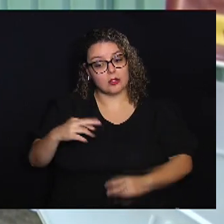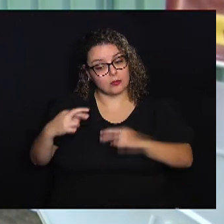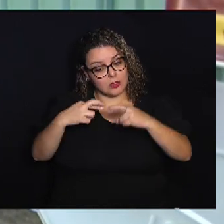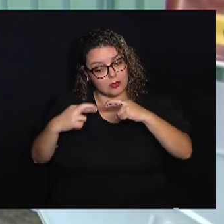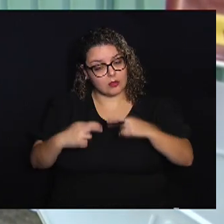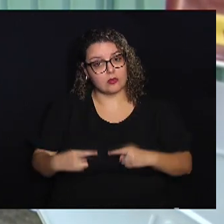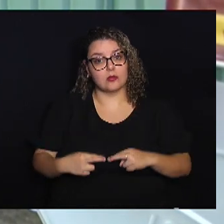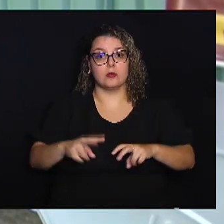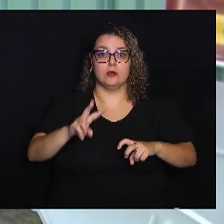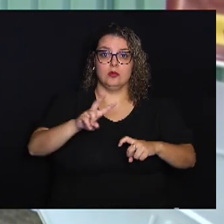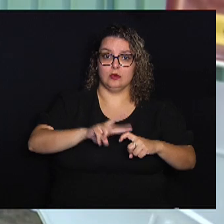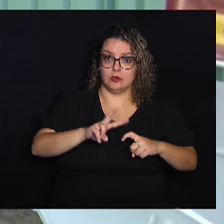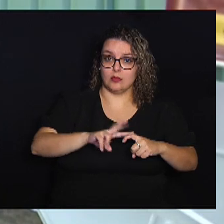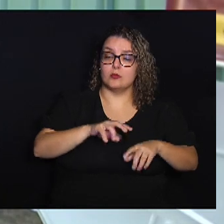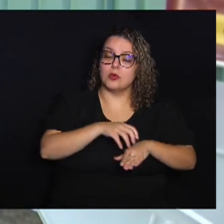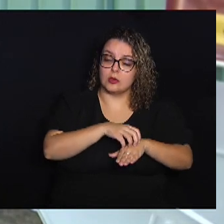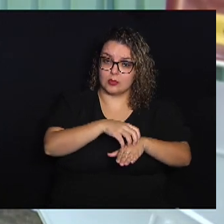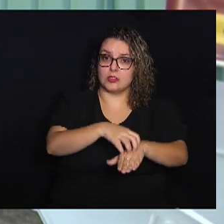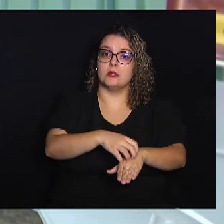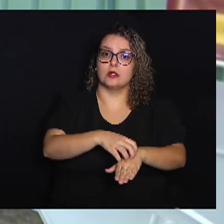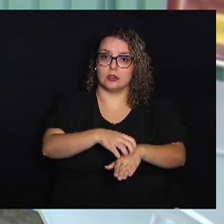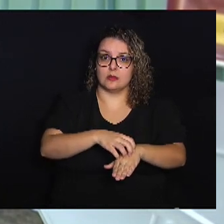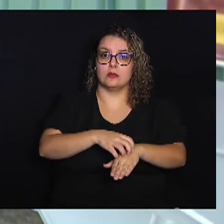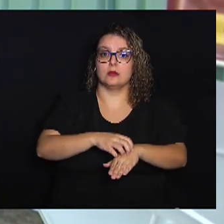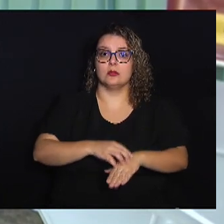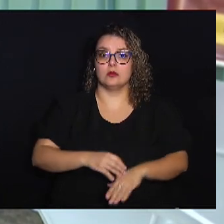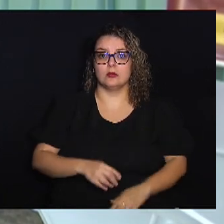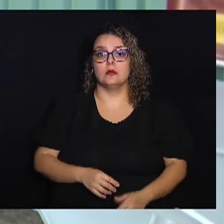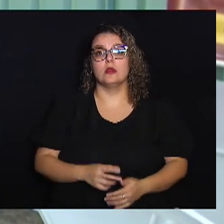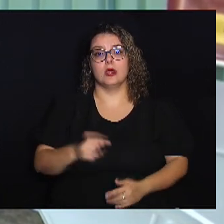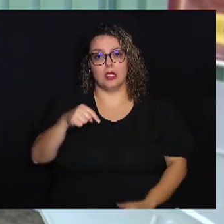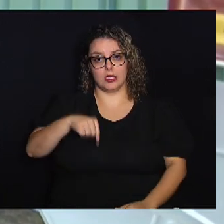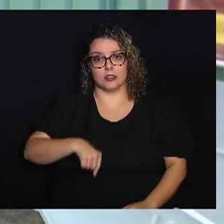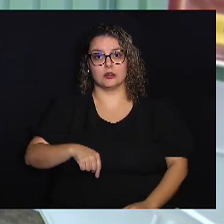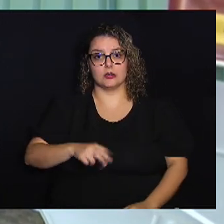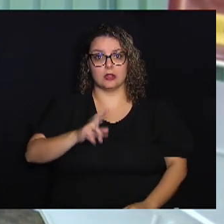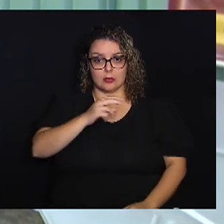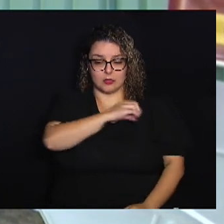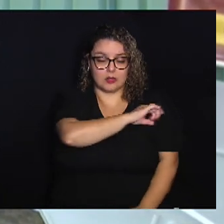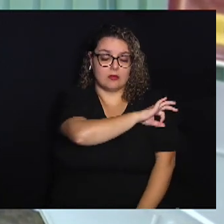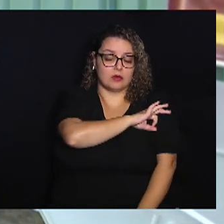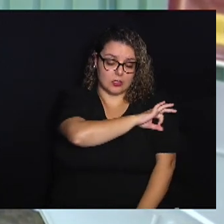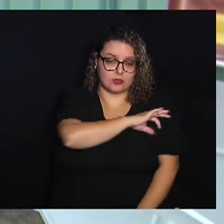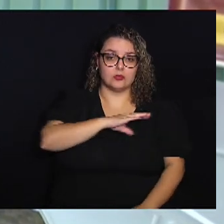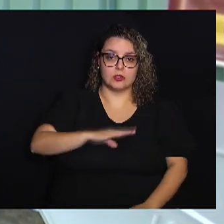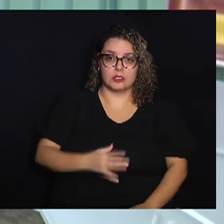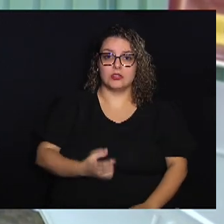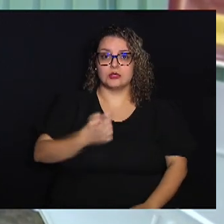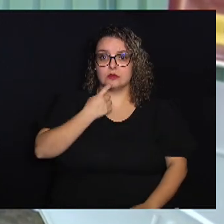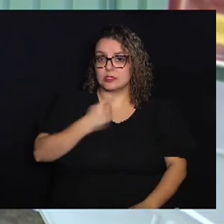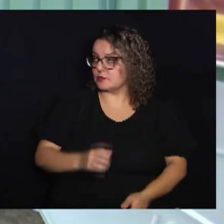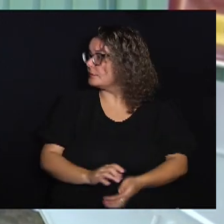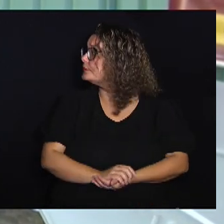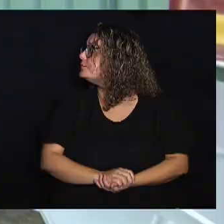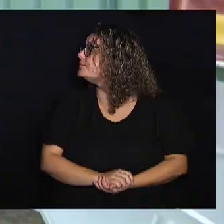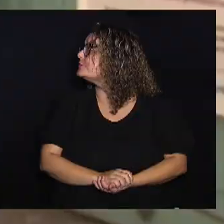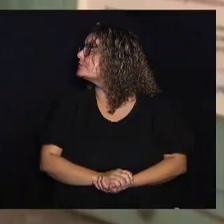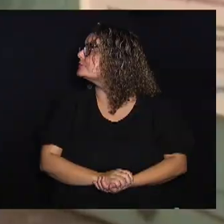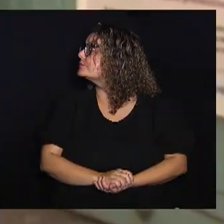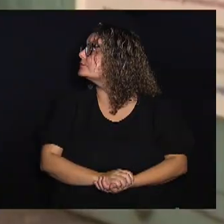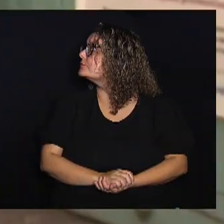poder passar pelo consultório veterinário móvel aqui da Prefeitura de Campinas. Vamos conferir.